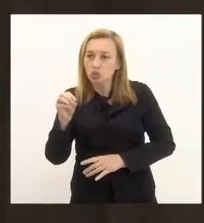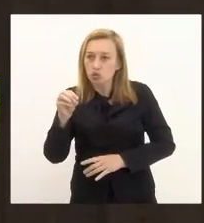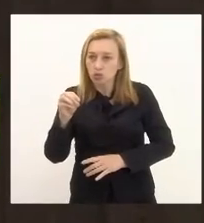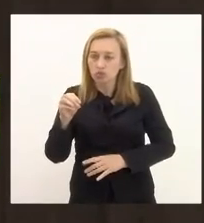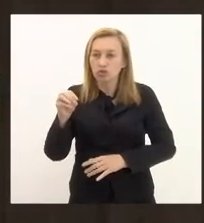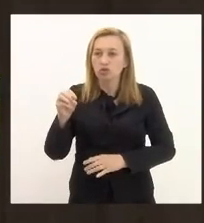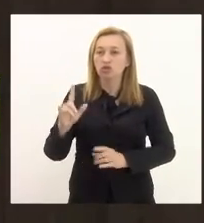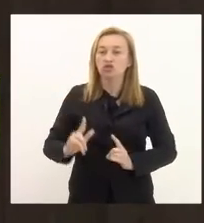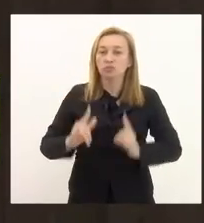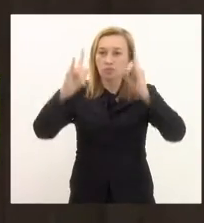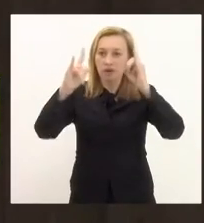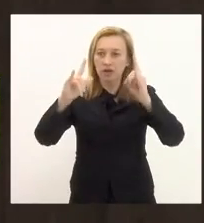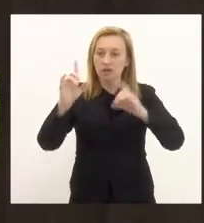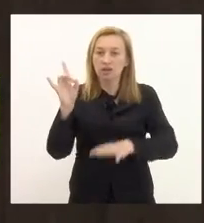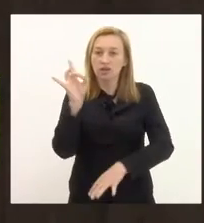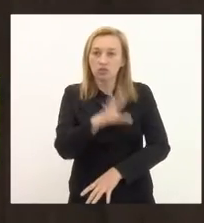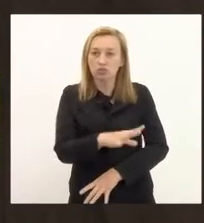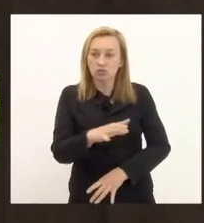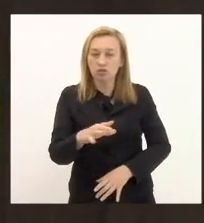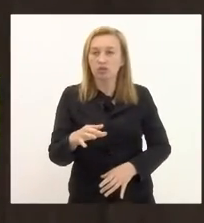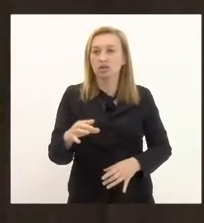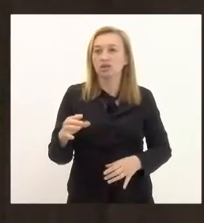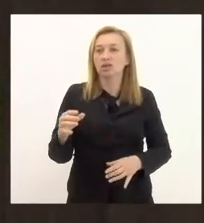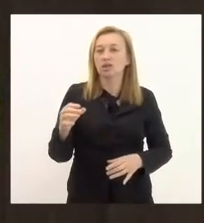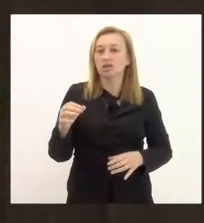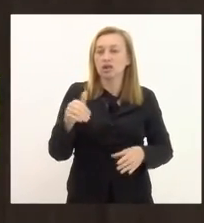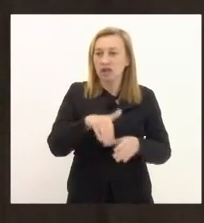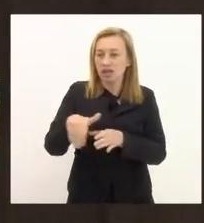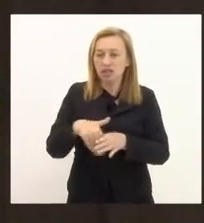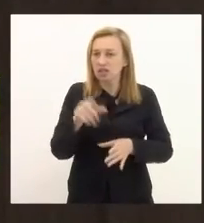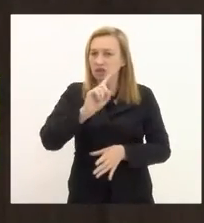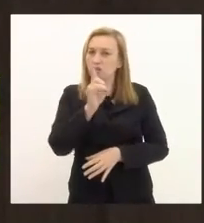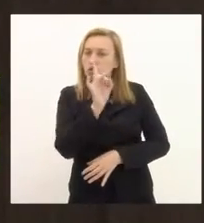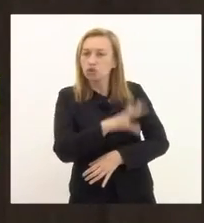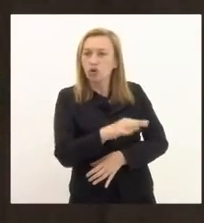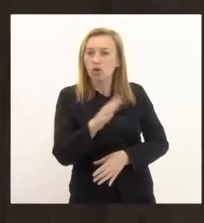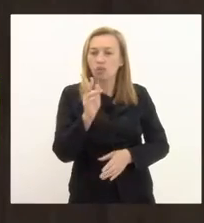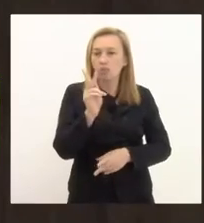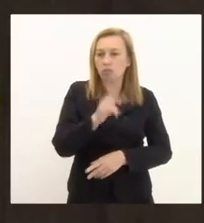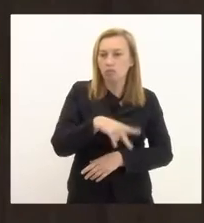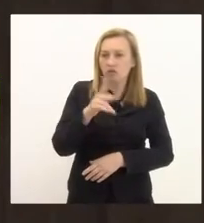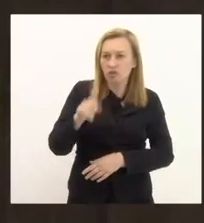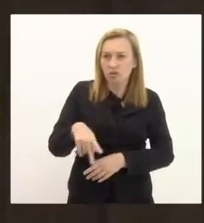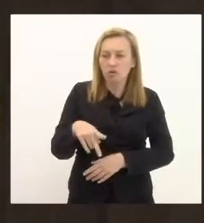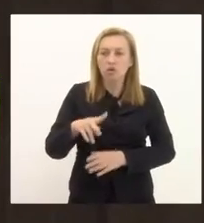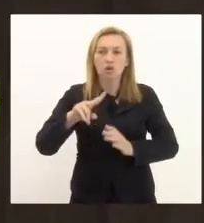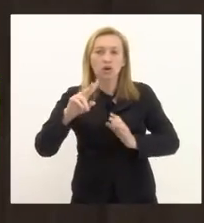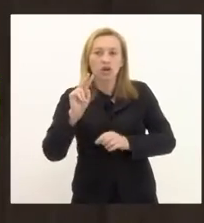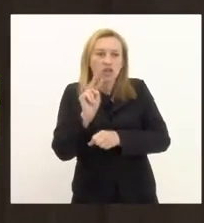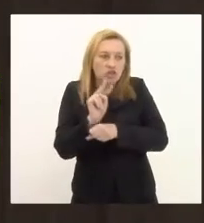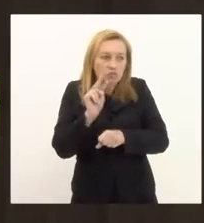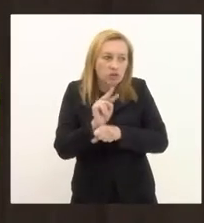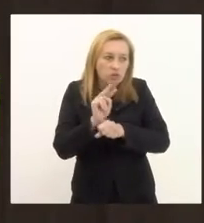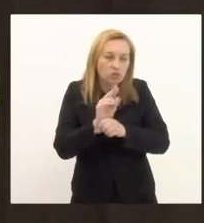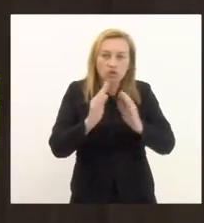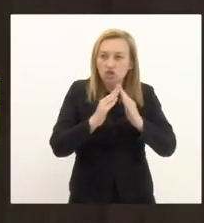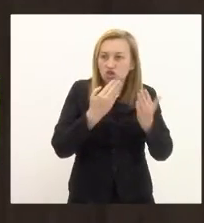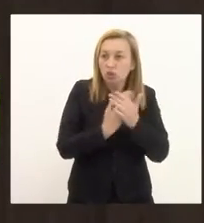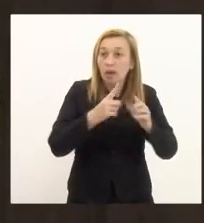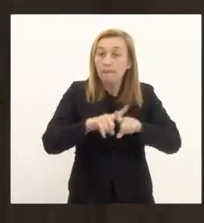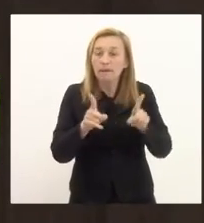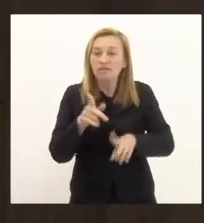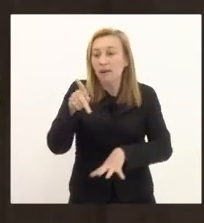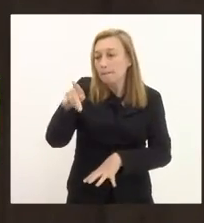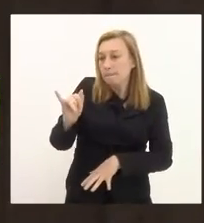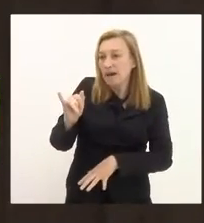e esse é o ponto Ah e não só professores inspetores secretários nós estavam